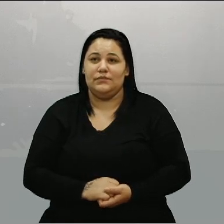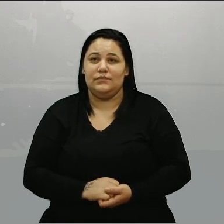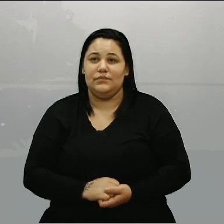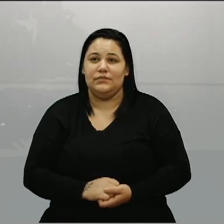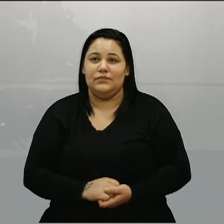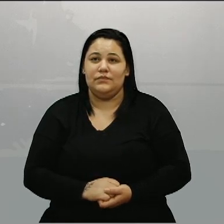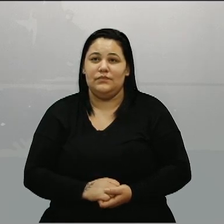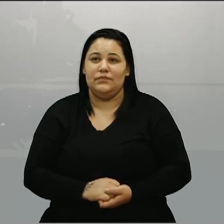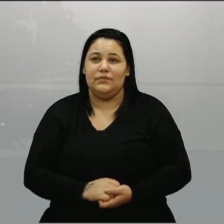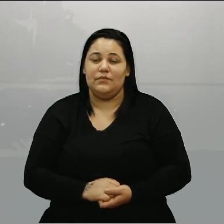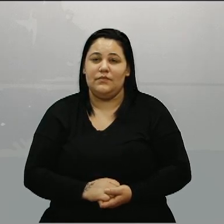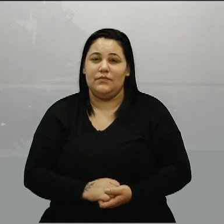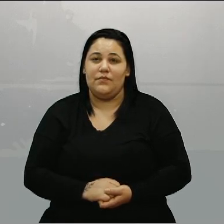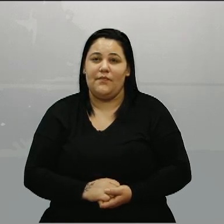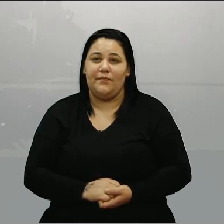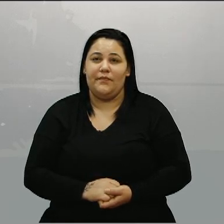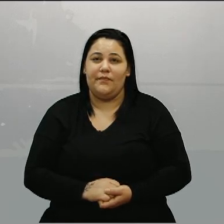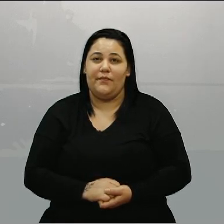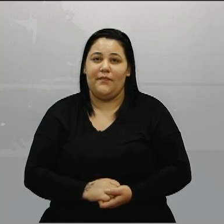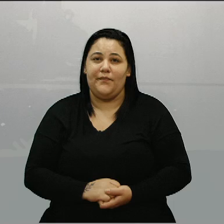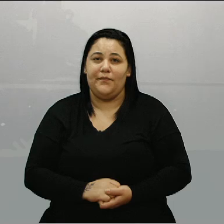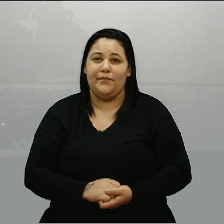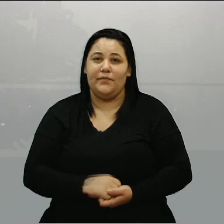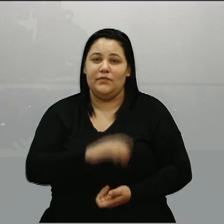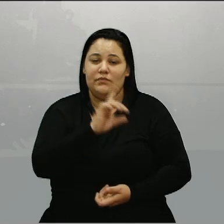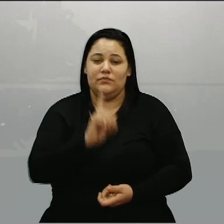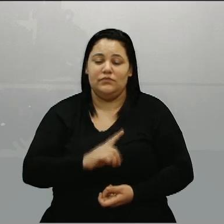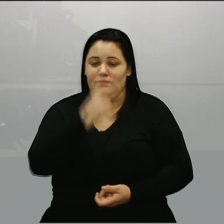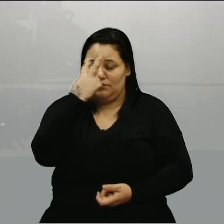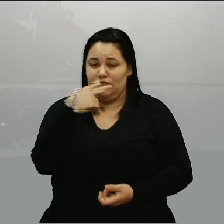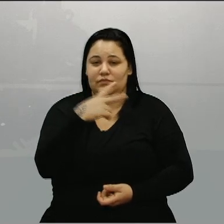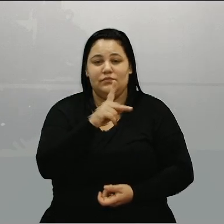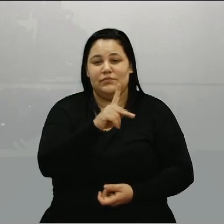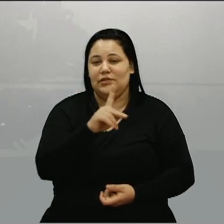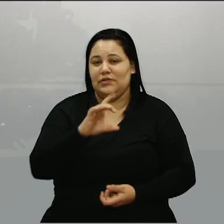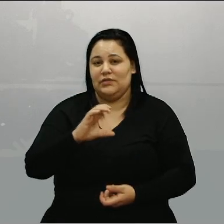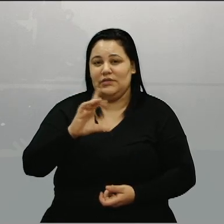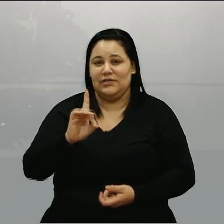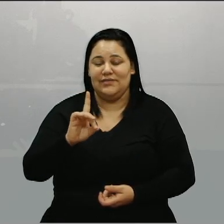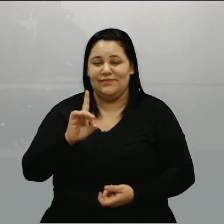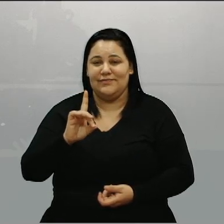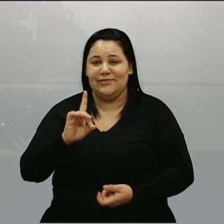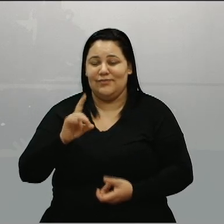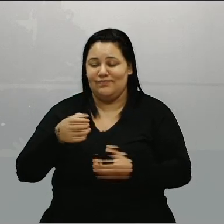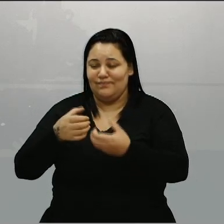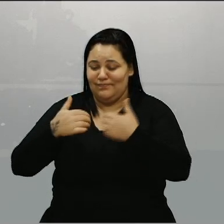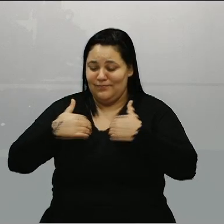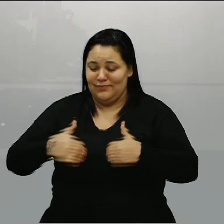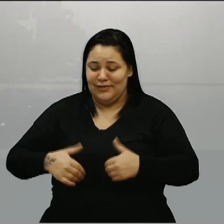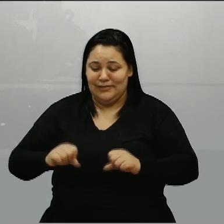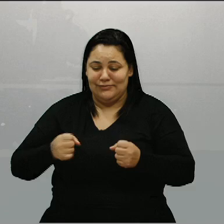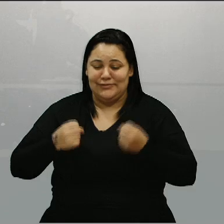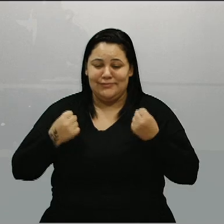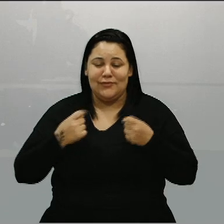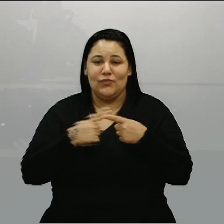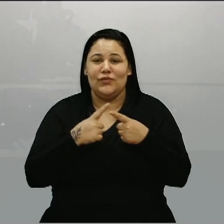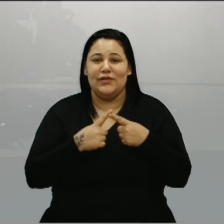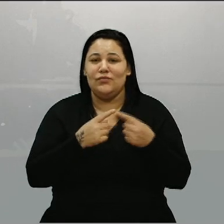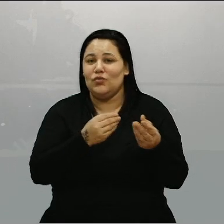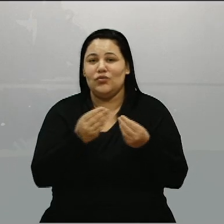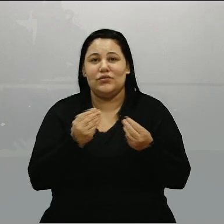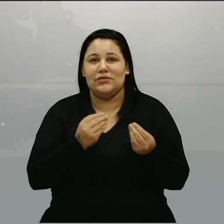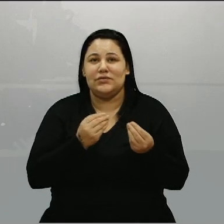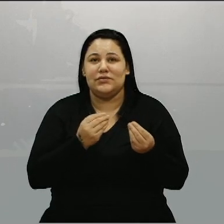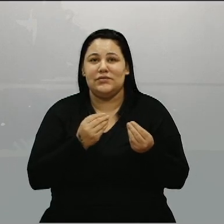e deficientes visuais também, PCDs, estão se machucando muito porque muitas dessas cordoalhas